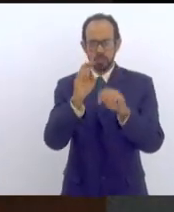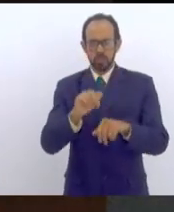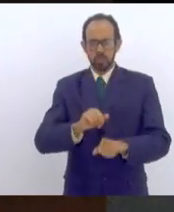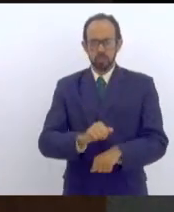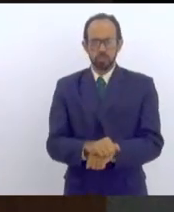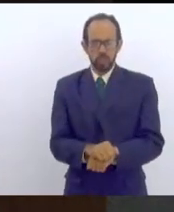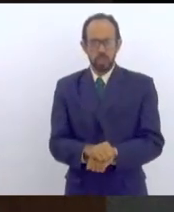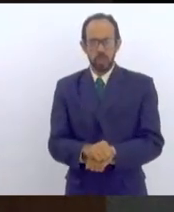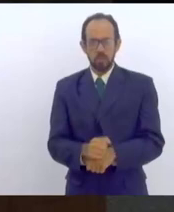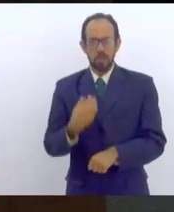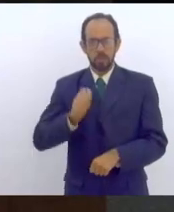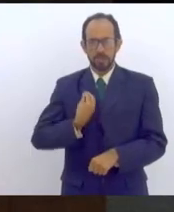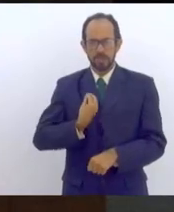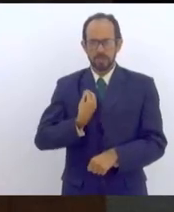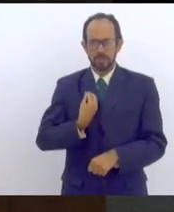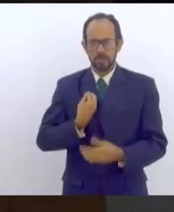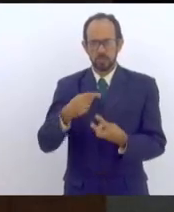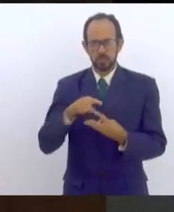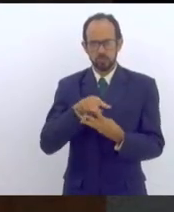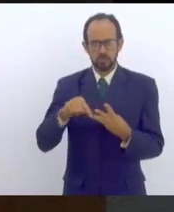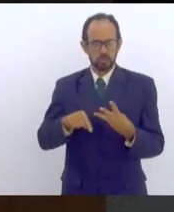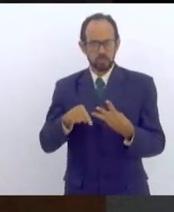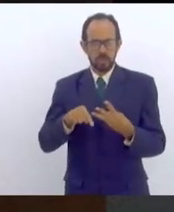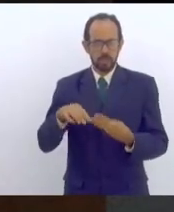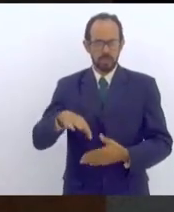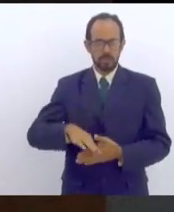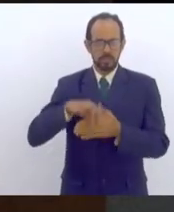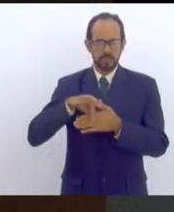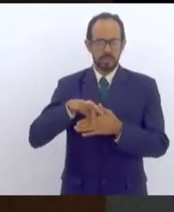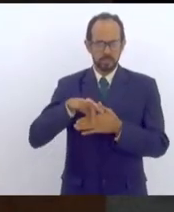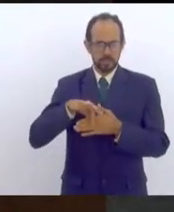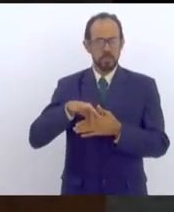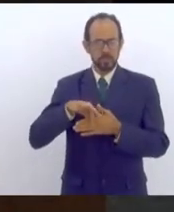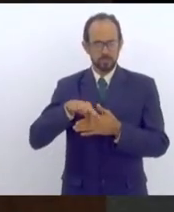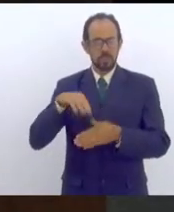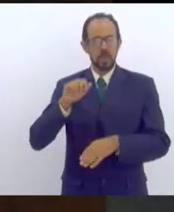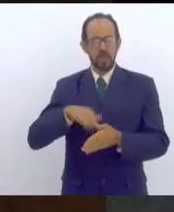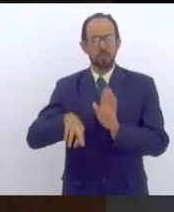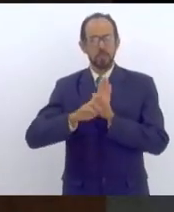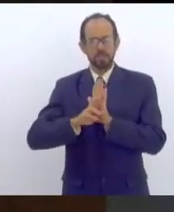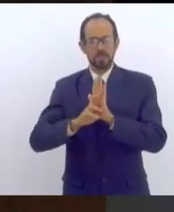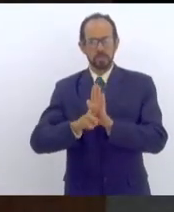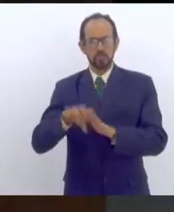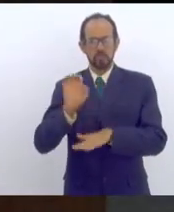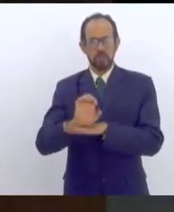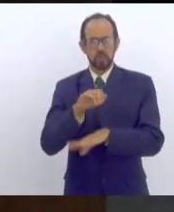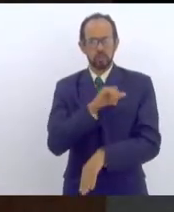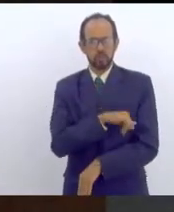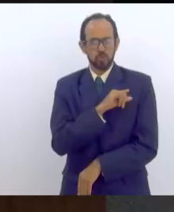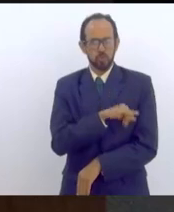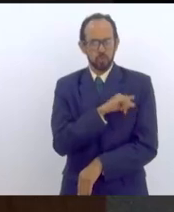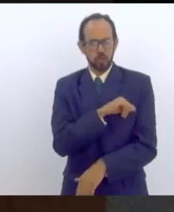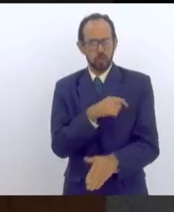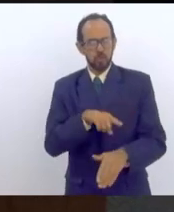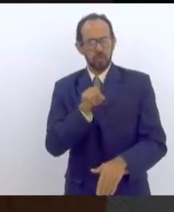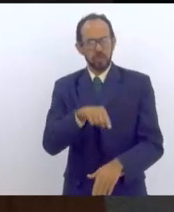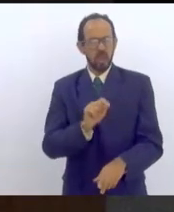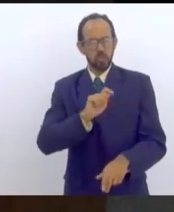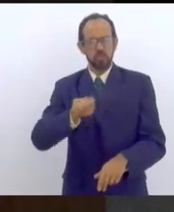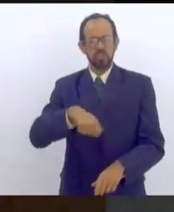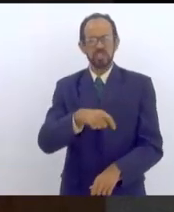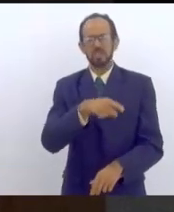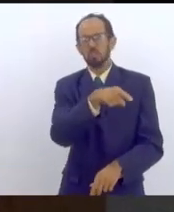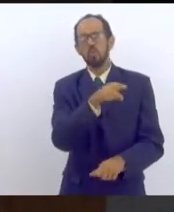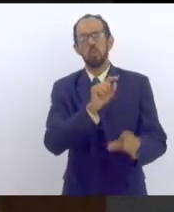com a presença dos três, né, representantes do Estado do Rio, simbolizando uma unidade que vai ser o